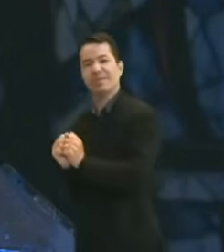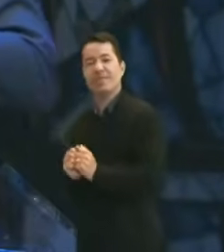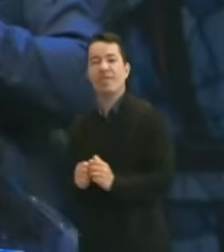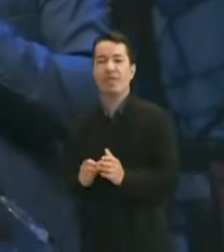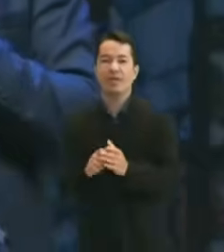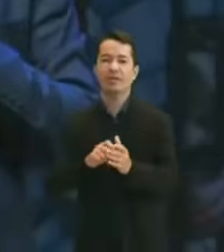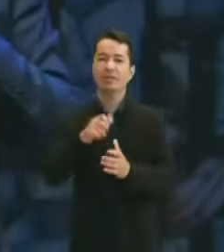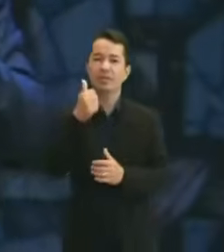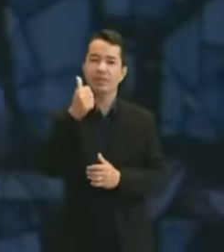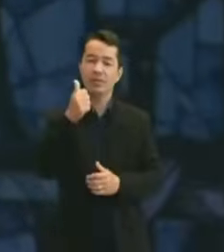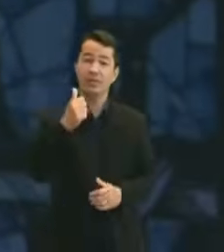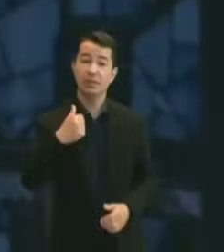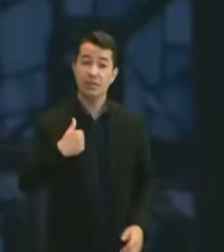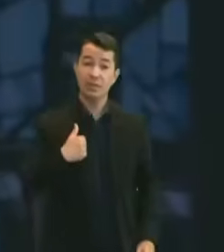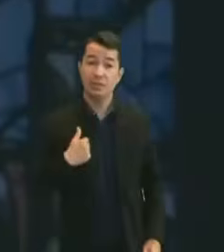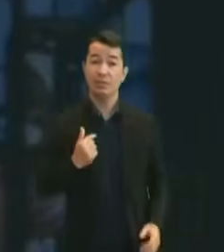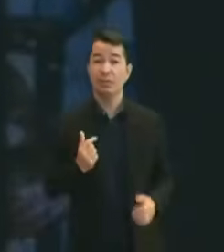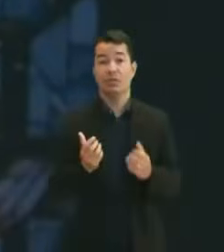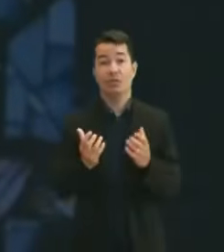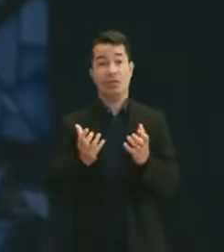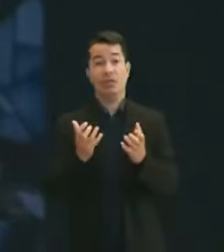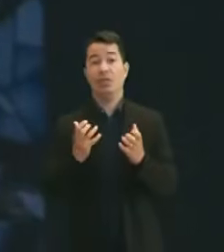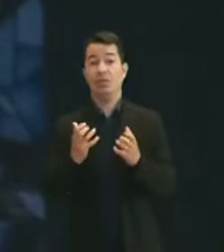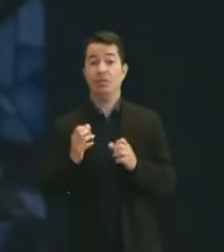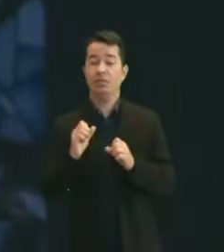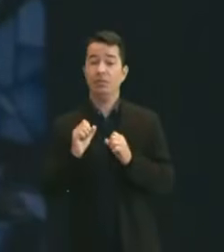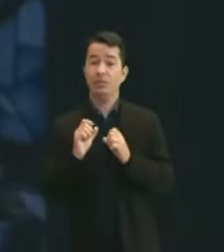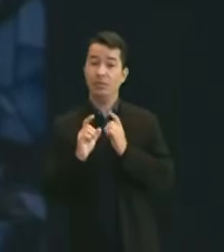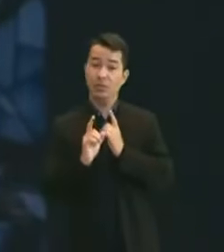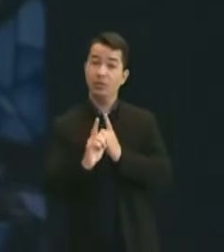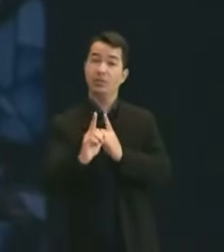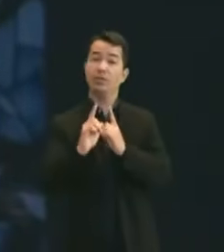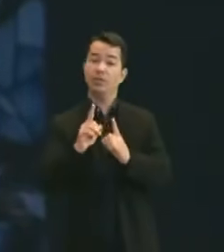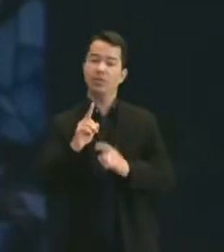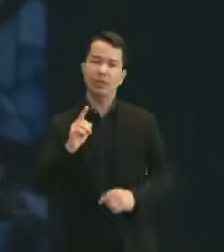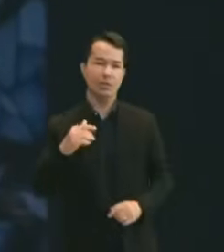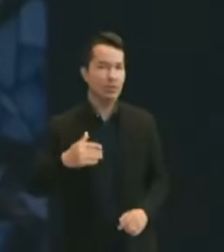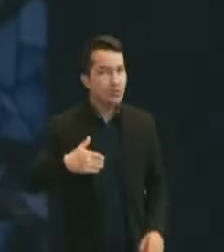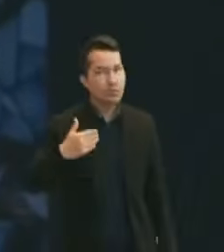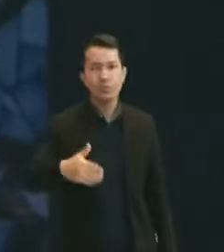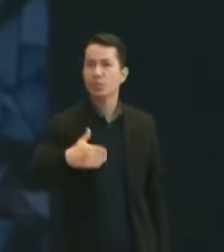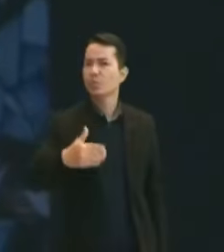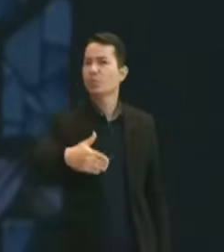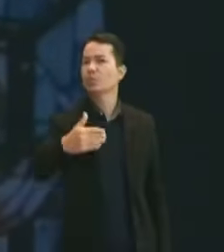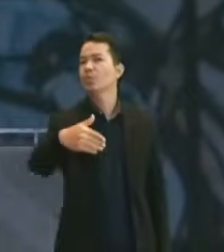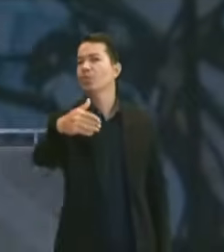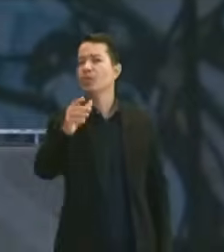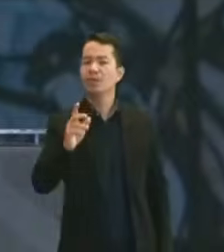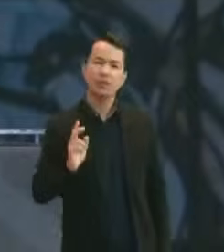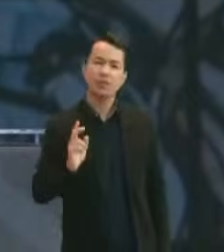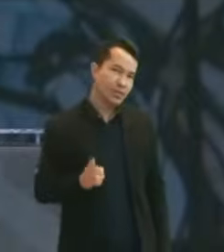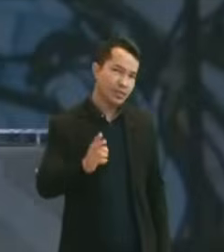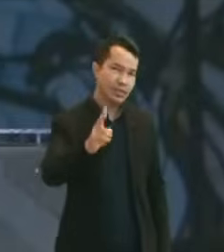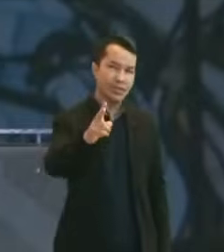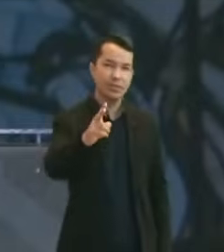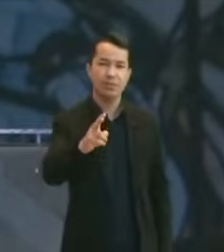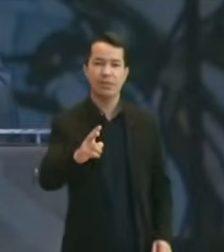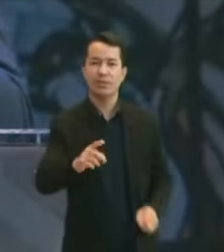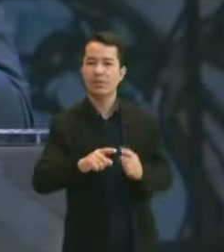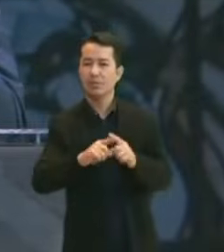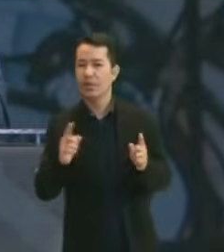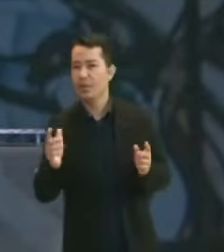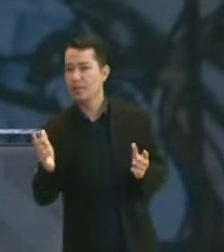Primeiro que eu gostaria muito que o discipulado fosse uma coisa constante, né, pastor Alexandre? Algo assim, tranquilo, de navegar, mas é